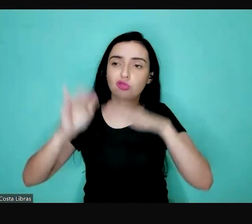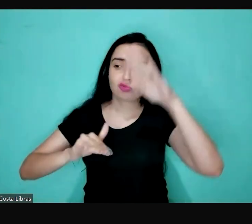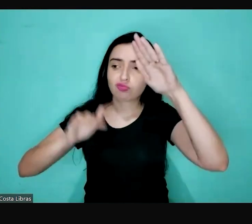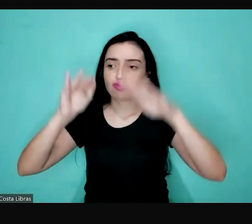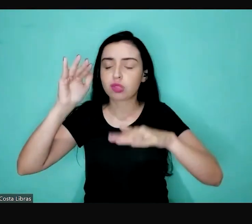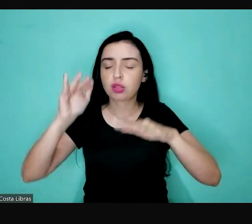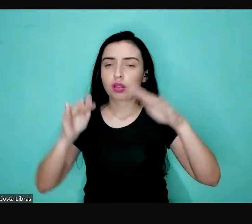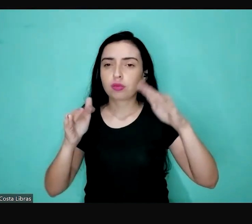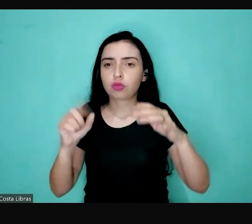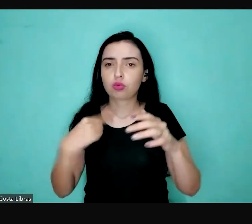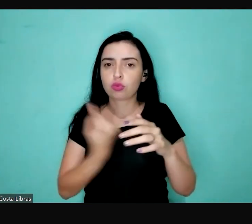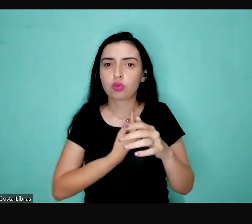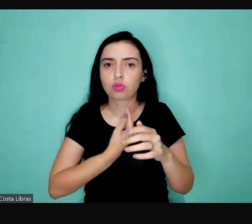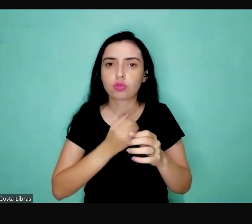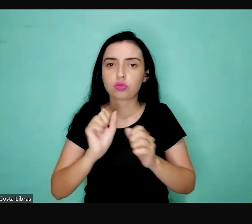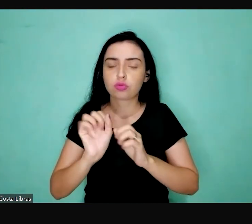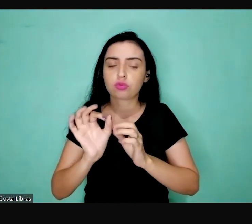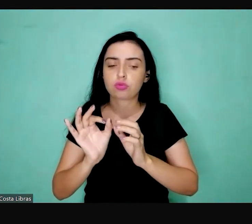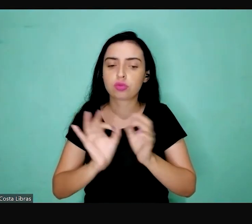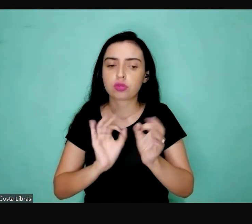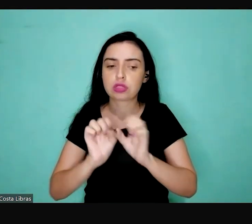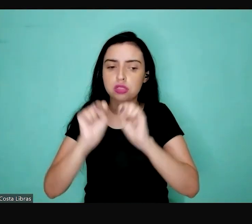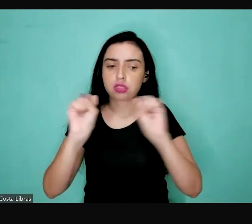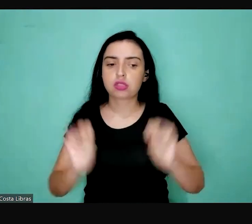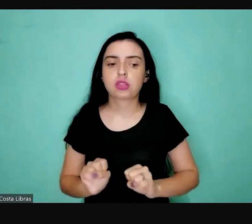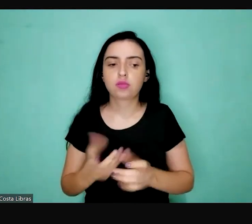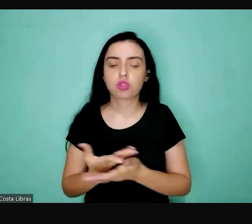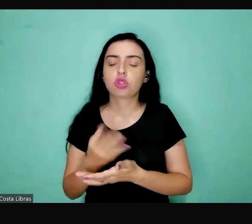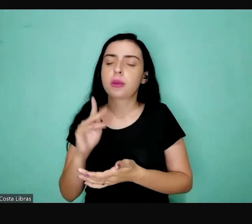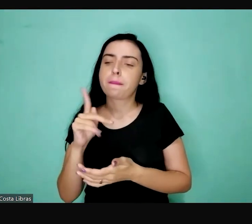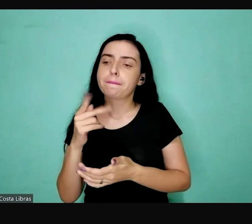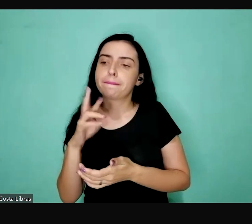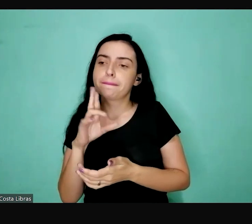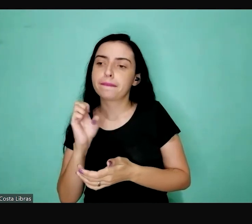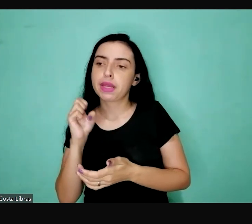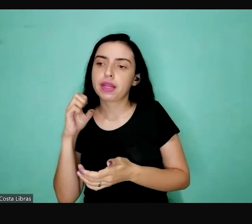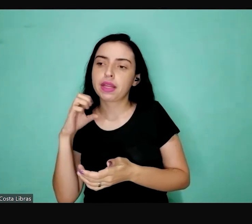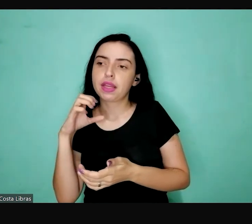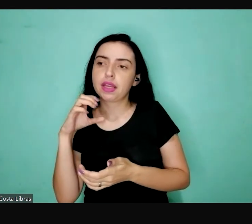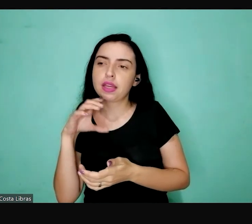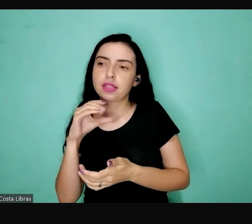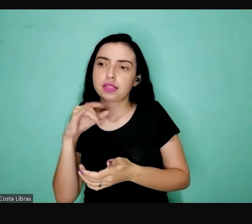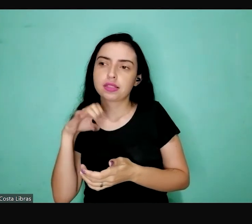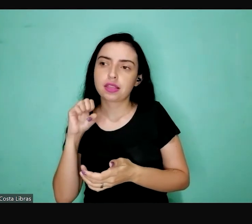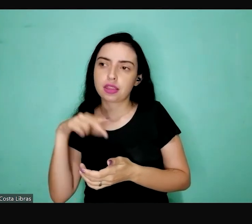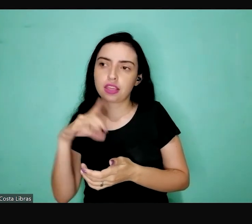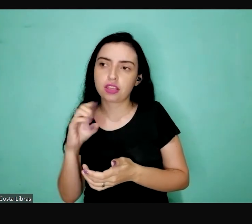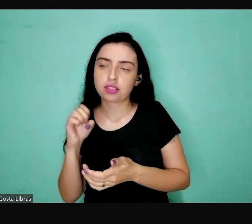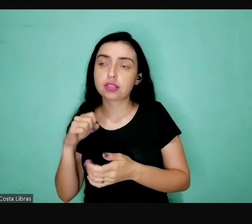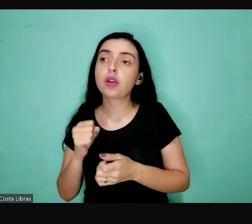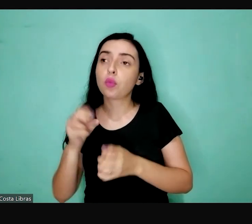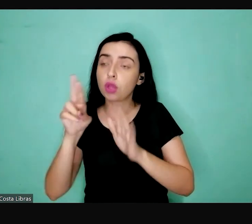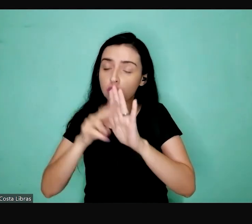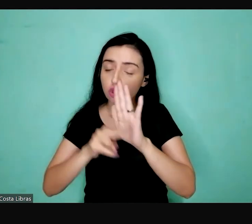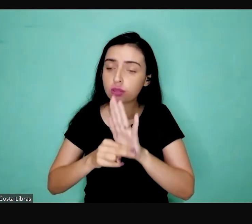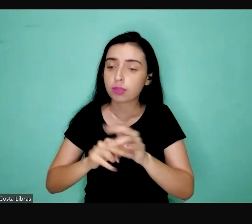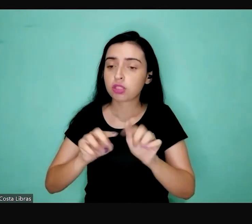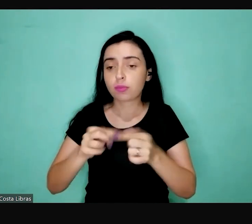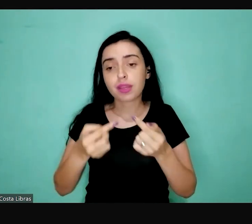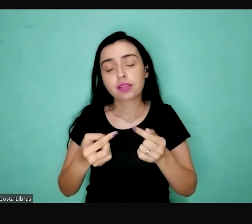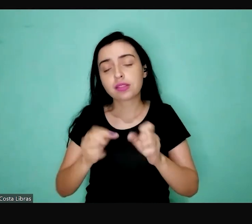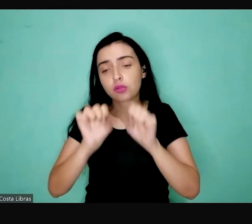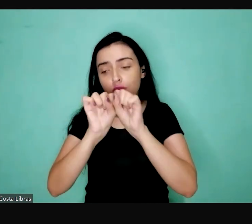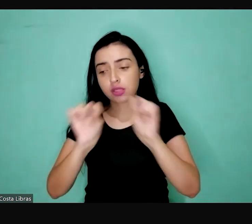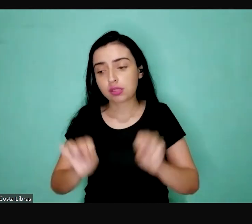é o nosso sistema de precedentes, porque o nosso sistema de precedentes ele é normativo, mas é um sistema ainda muito novo, não